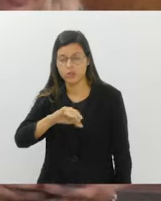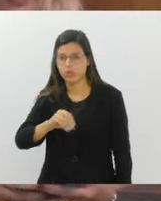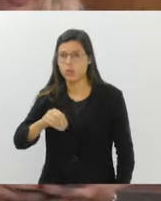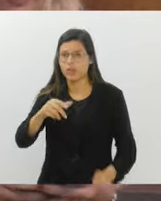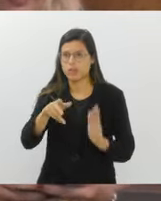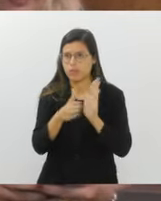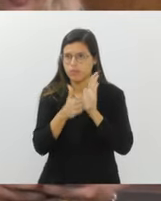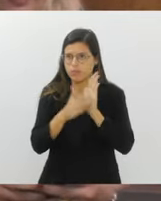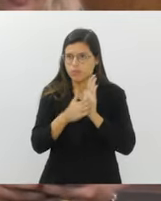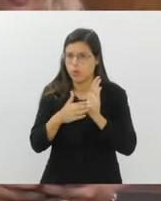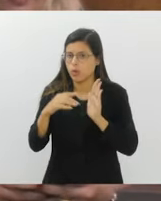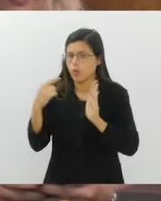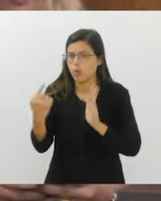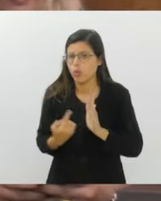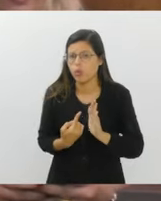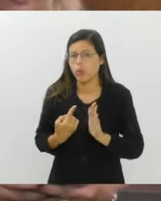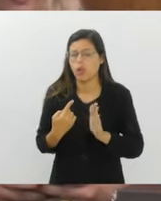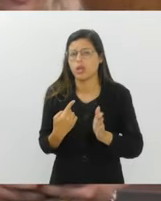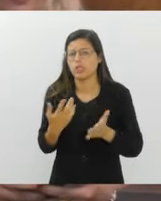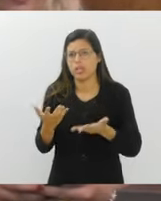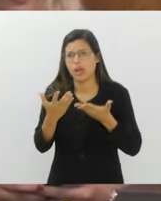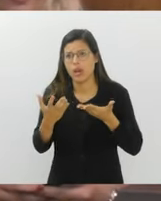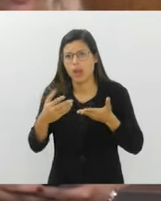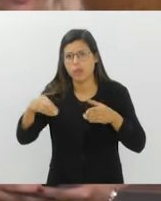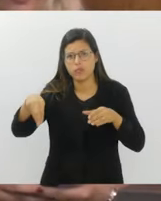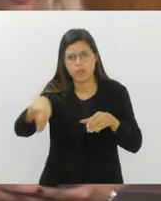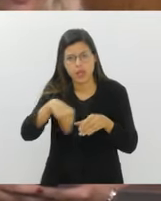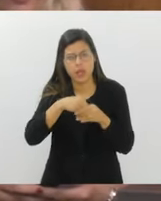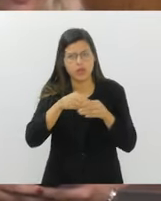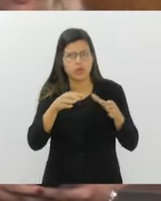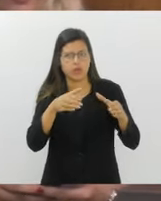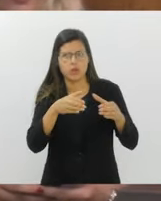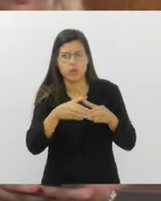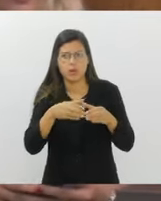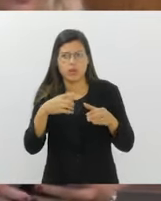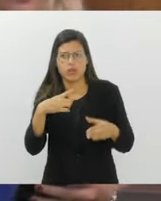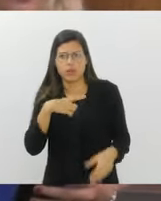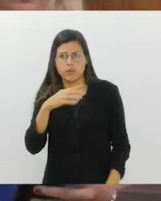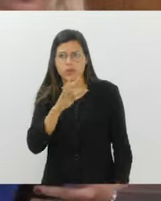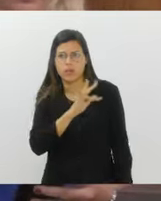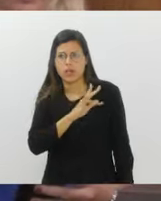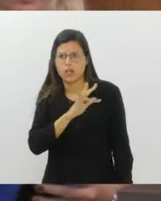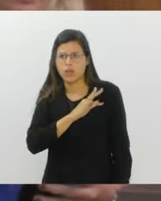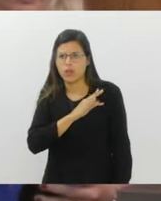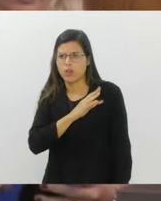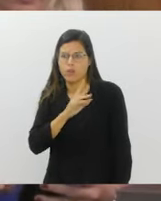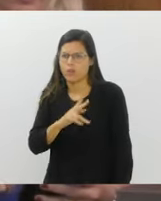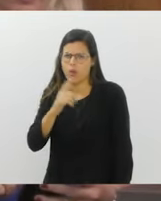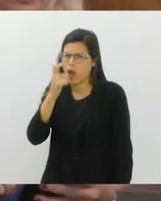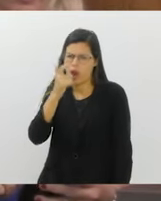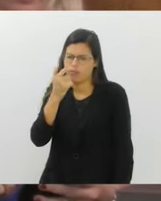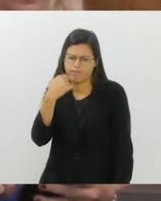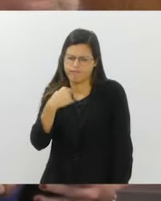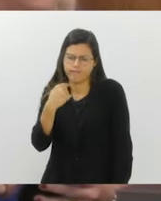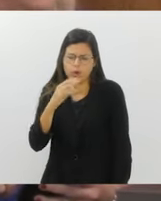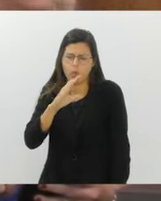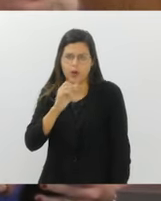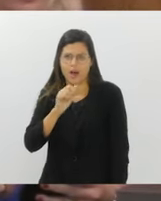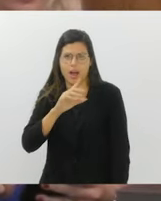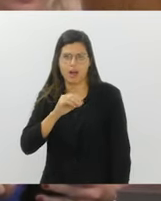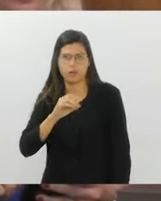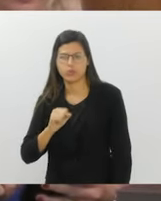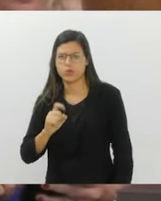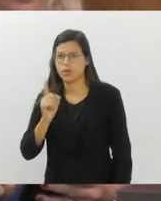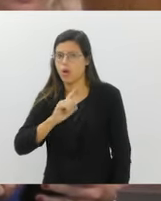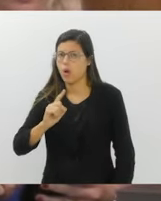por um trem movimento, queremos estar nessa comissão. Temos técnico. Não é o Carlos Santana que vai sentar lá, não. Vai ser